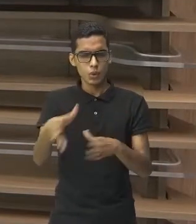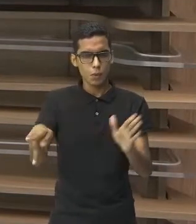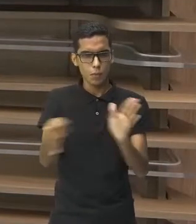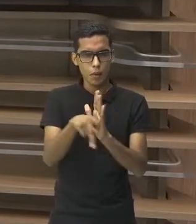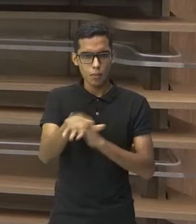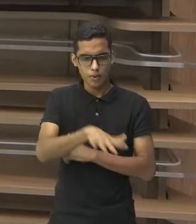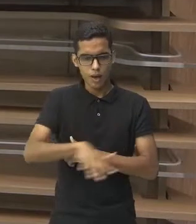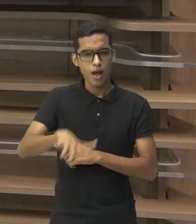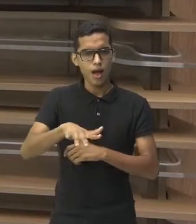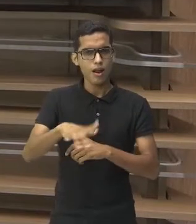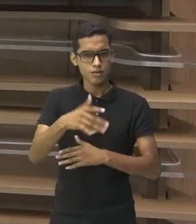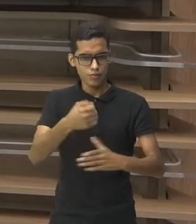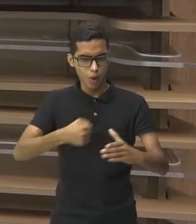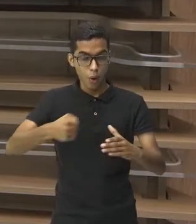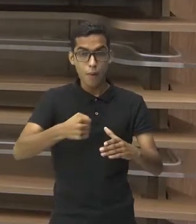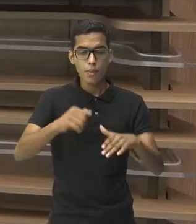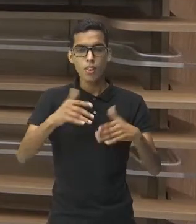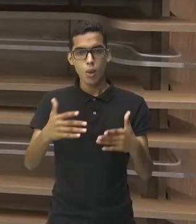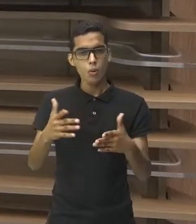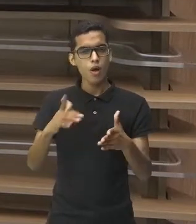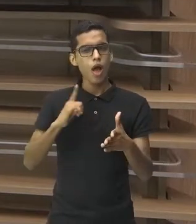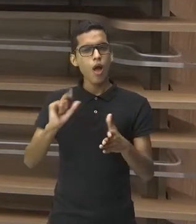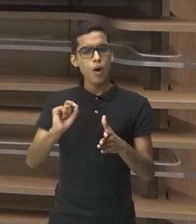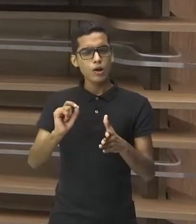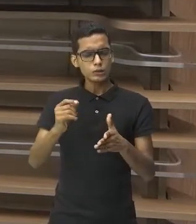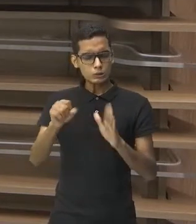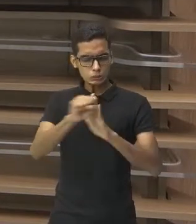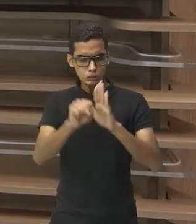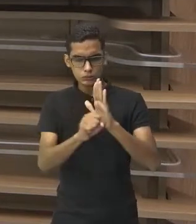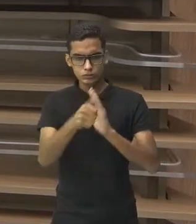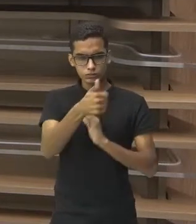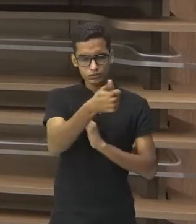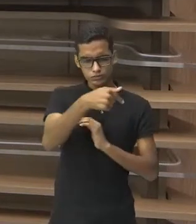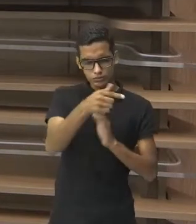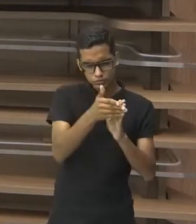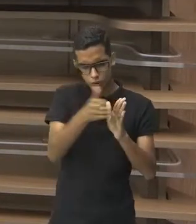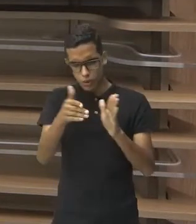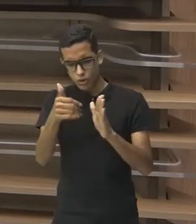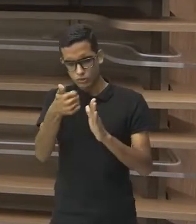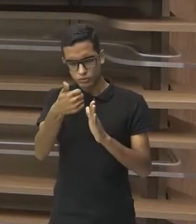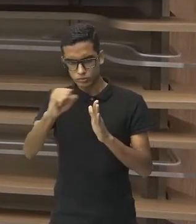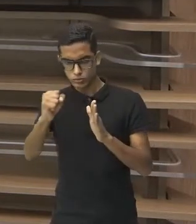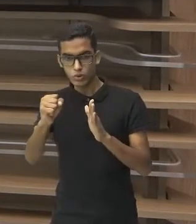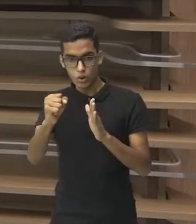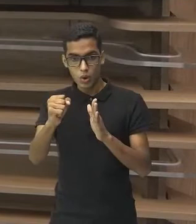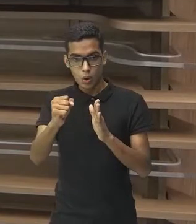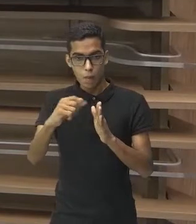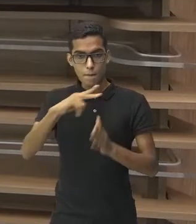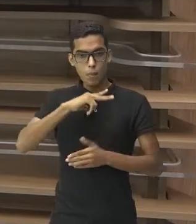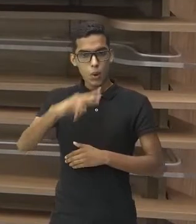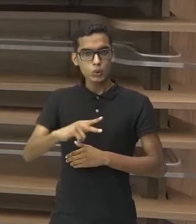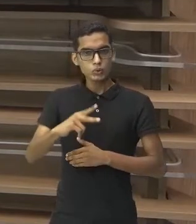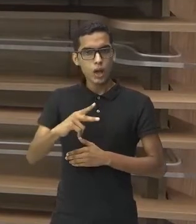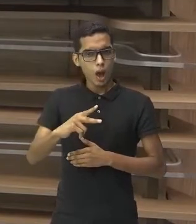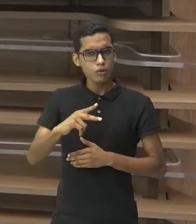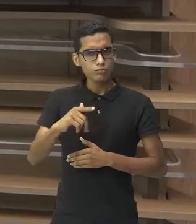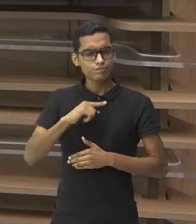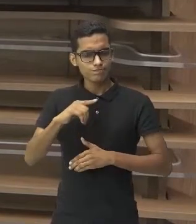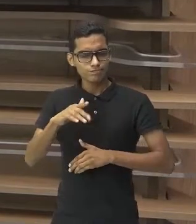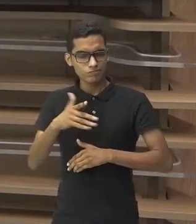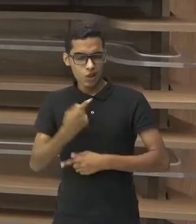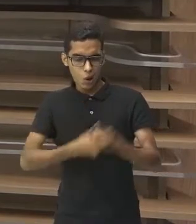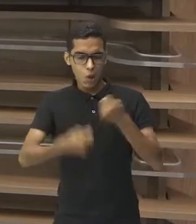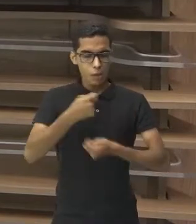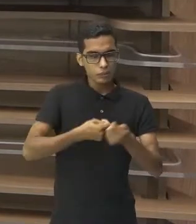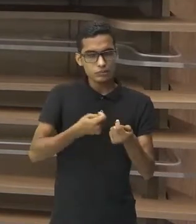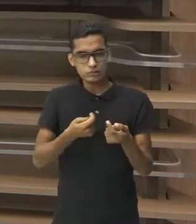Só que, no século XVII e XVIII, Portugal ficou um pouco atrás na questão econômica, porque a Inglaterra havia passado